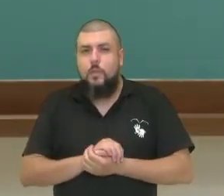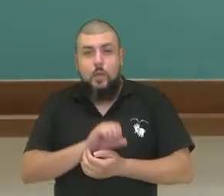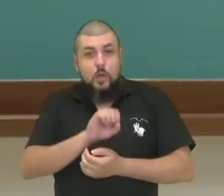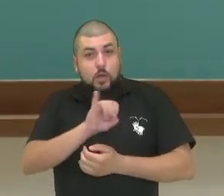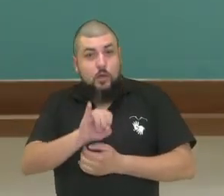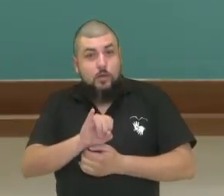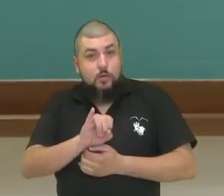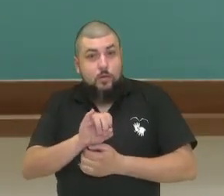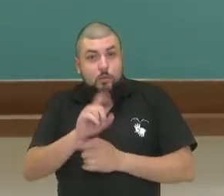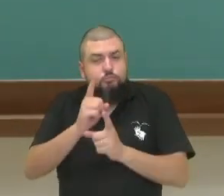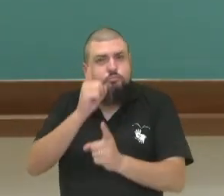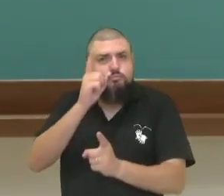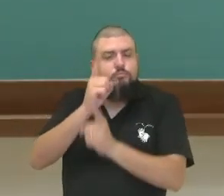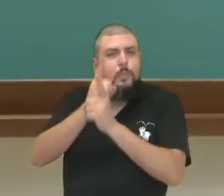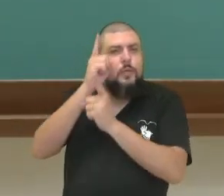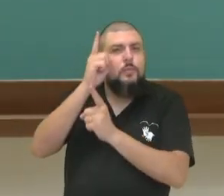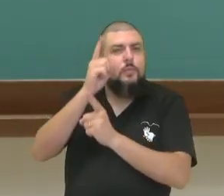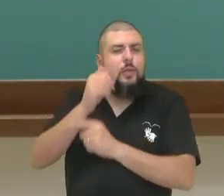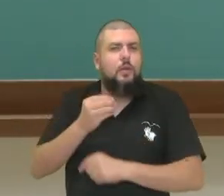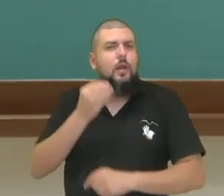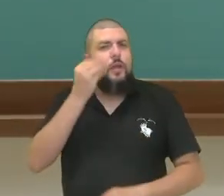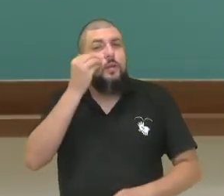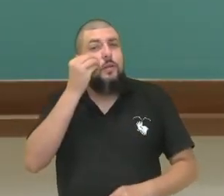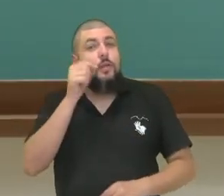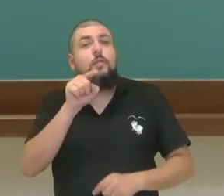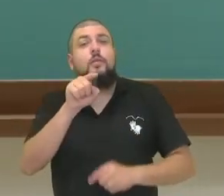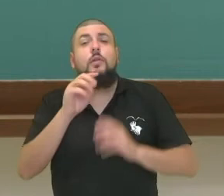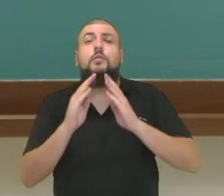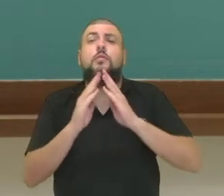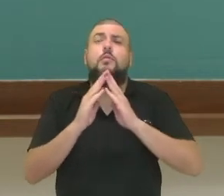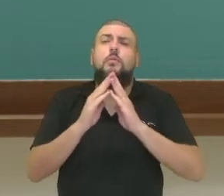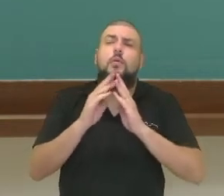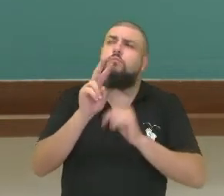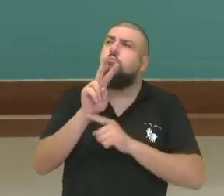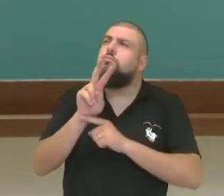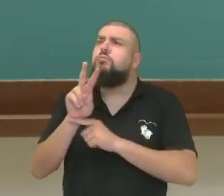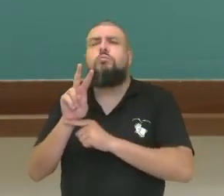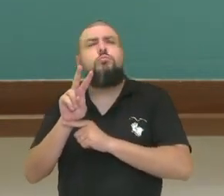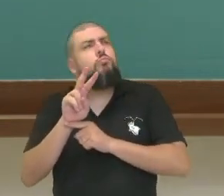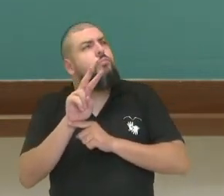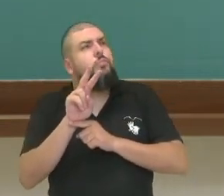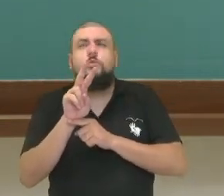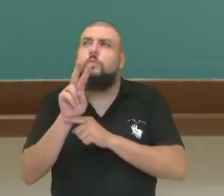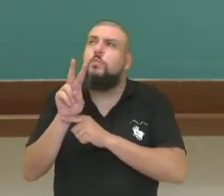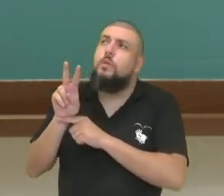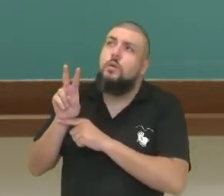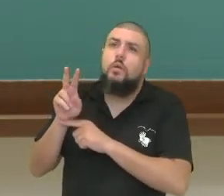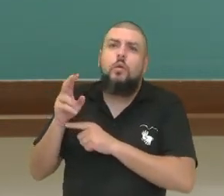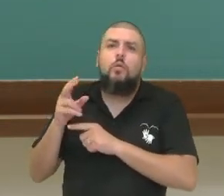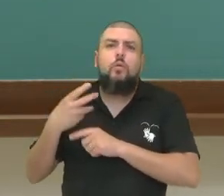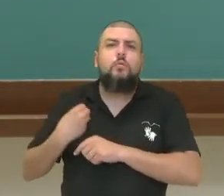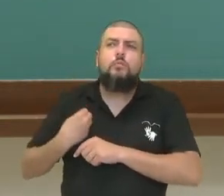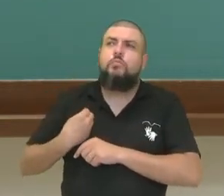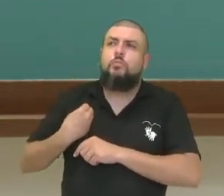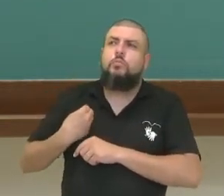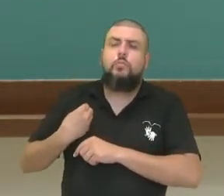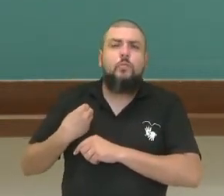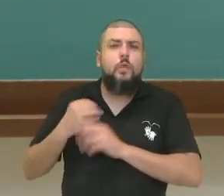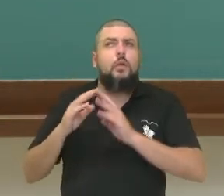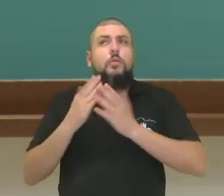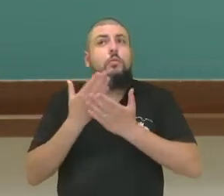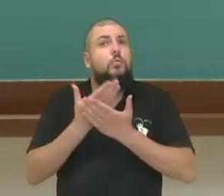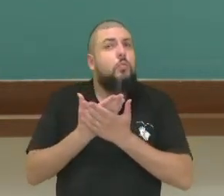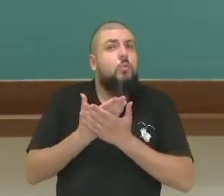identificou todos ali também Observe o seu redor né Quantos ângulos que você identifica né no local que você está verifique isso